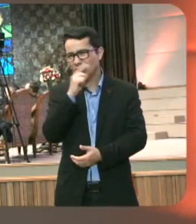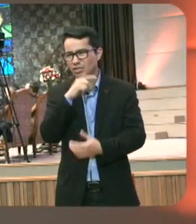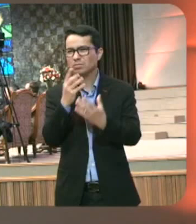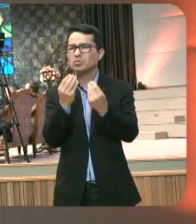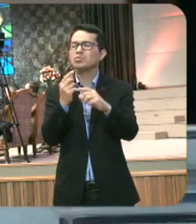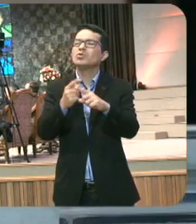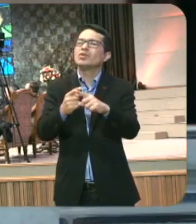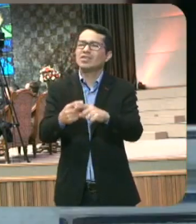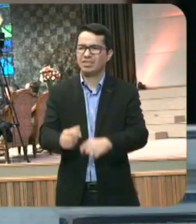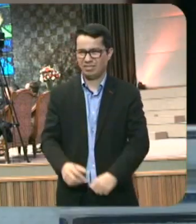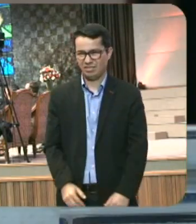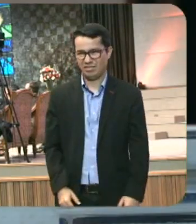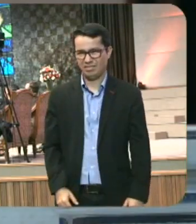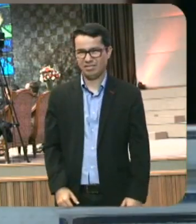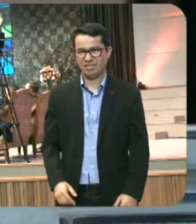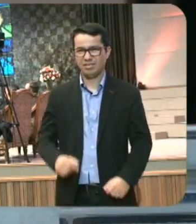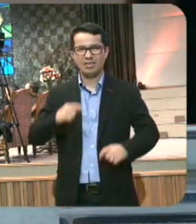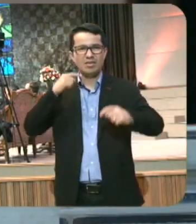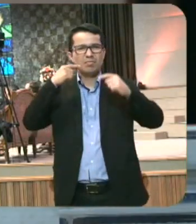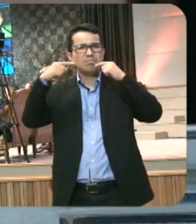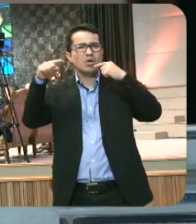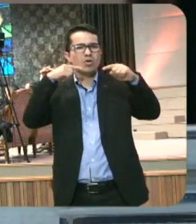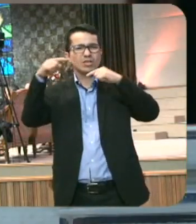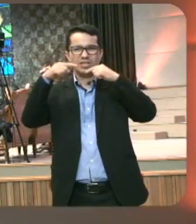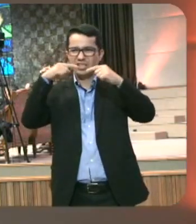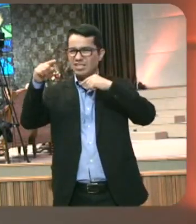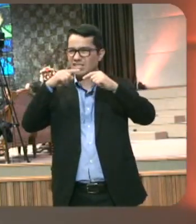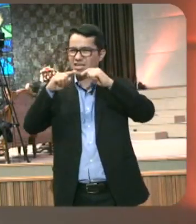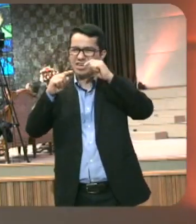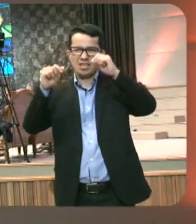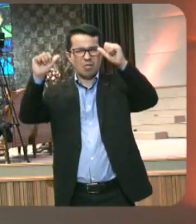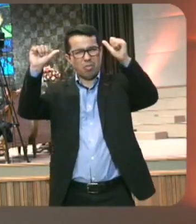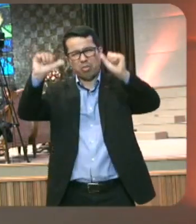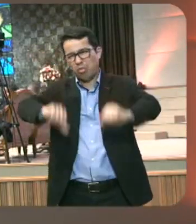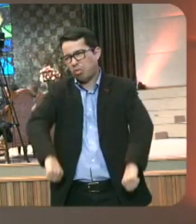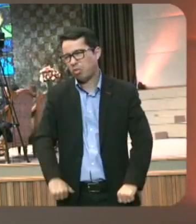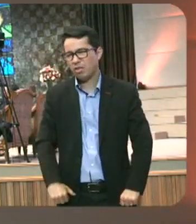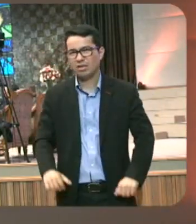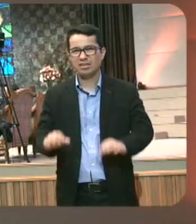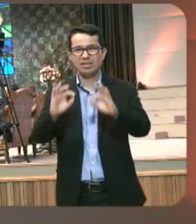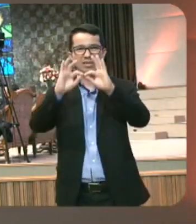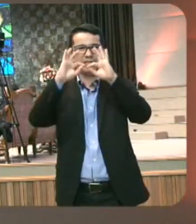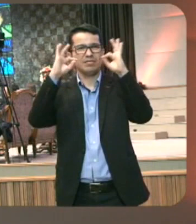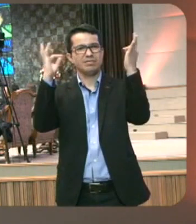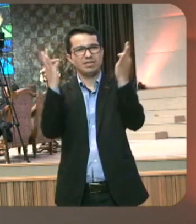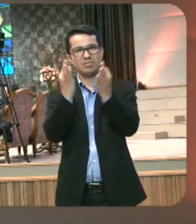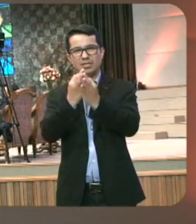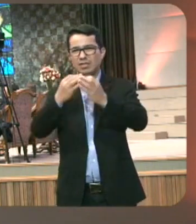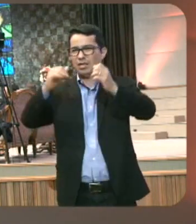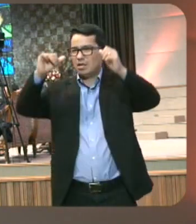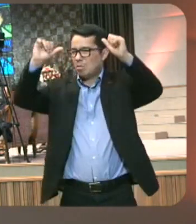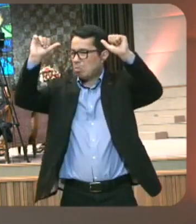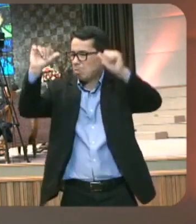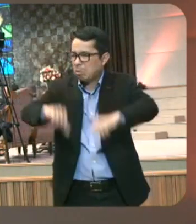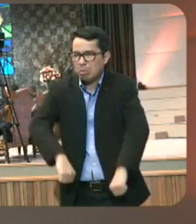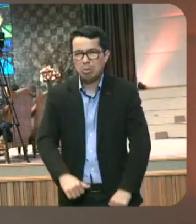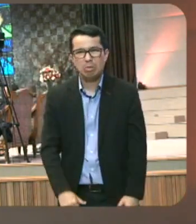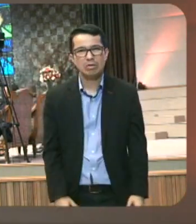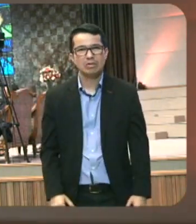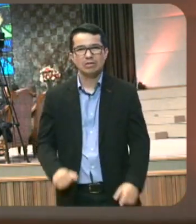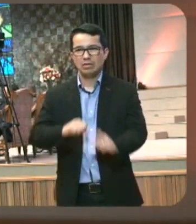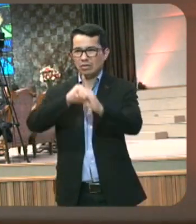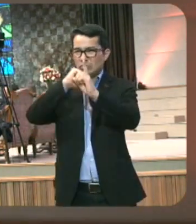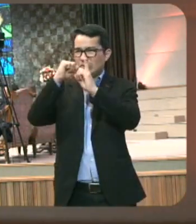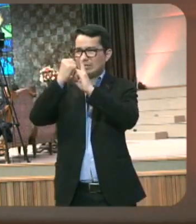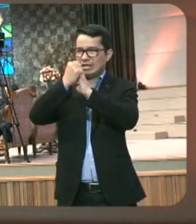É uma bagunça na política, é uma bagunça na família, é uma bagunça em tantos